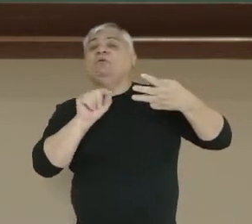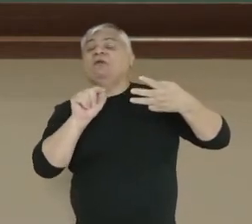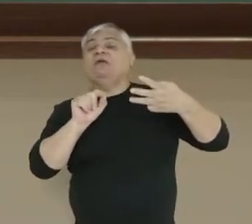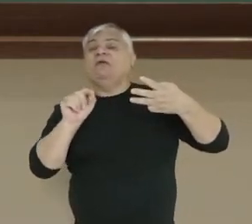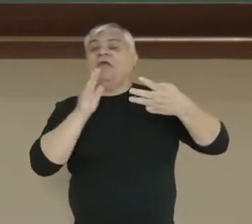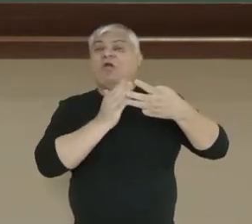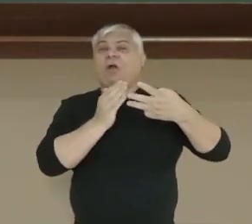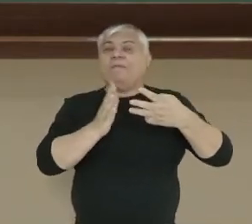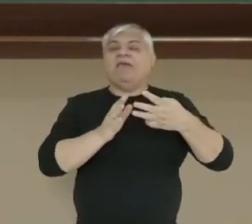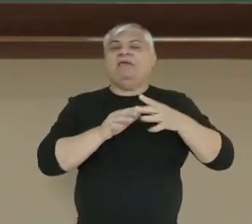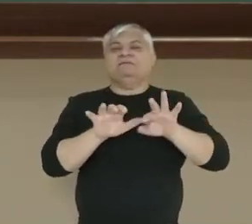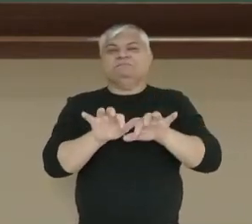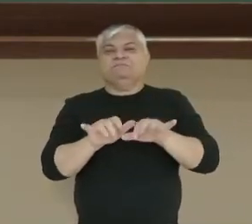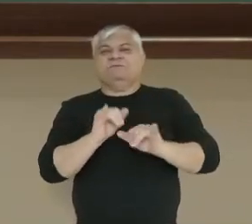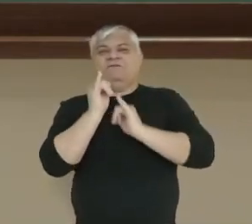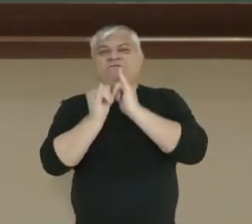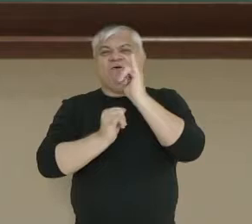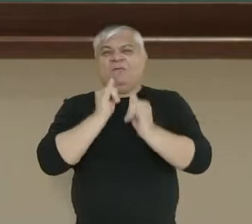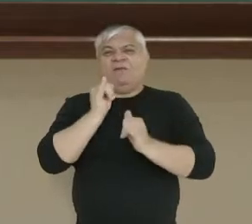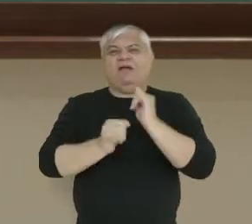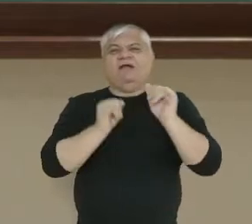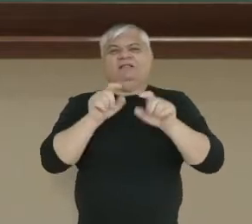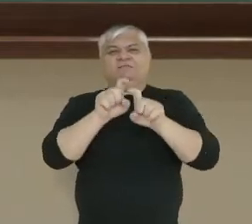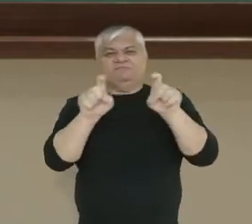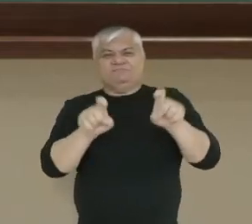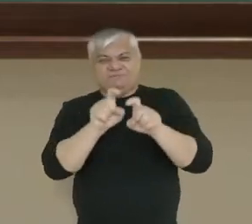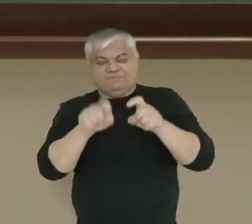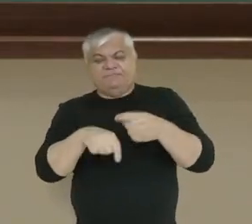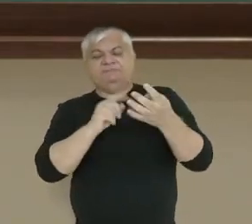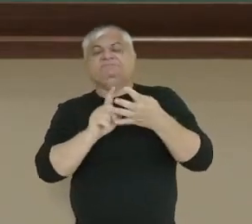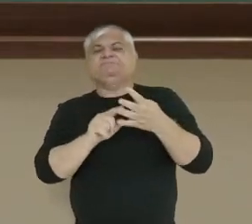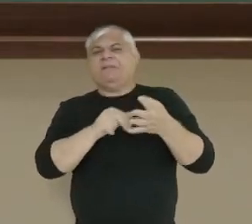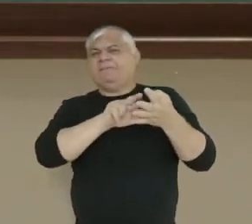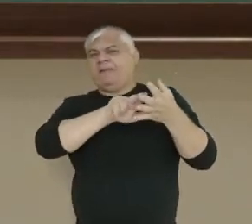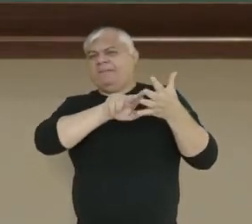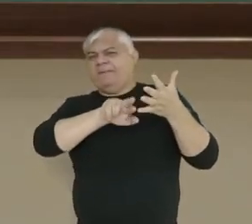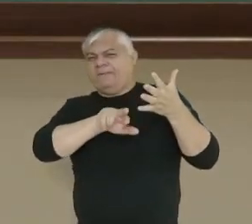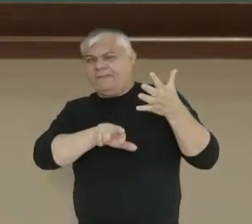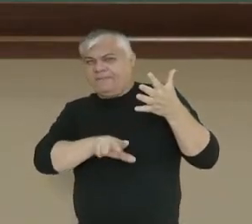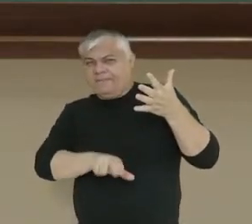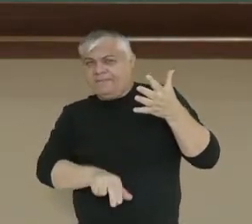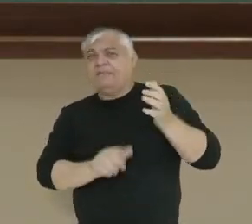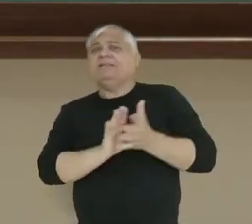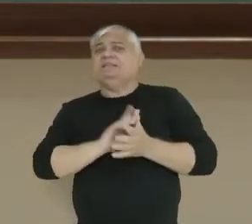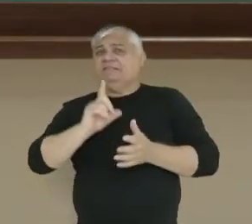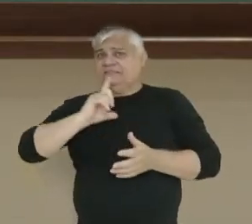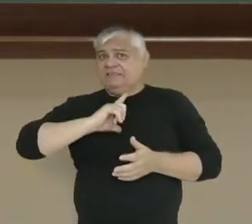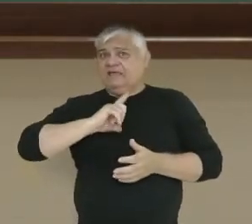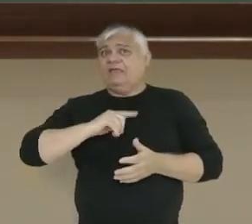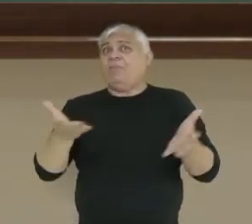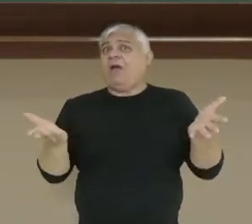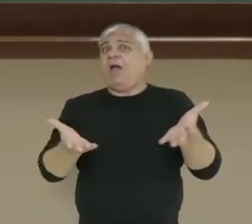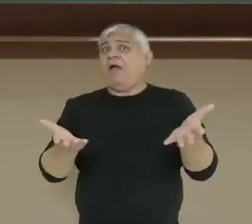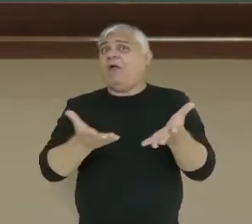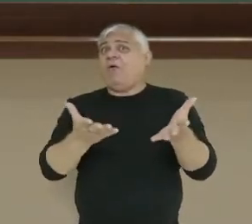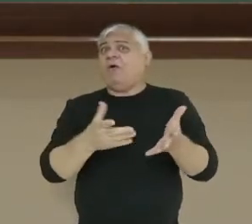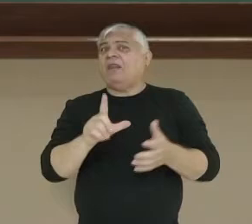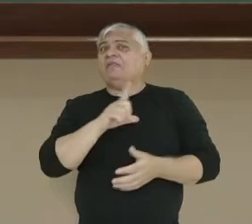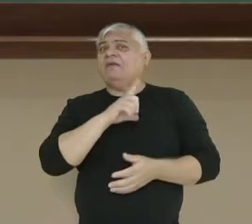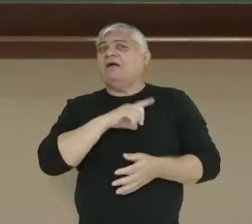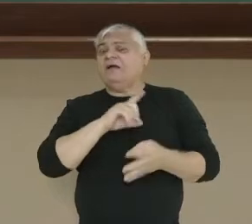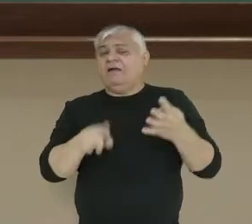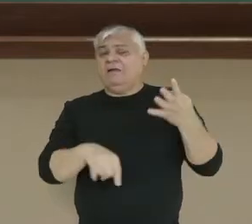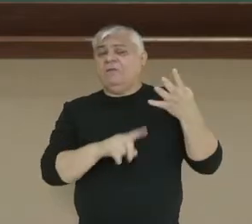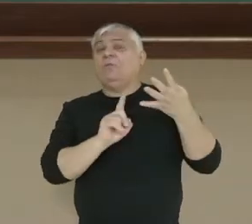questão da informatização, dos computadores. E existem vários relatos aí que falam que a gente já está numa